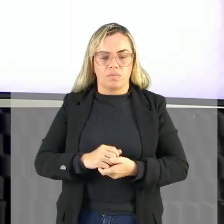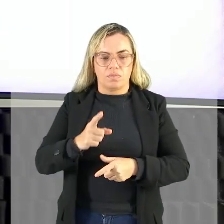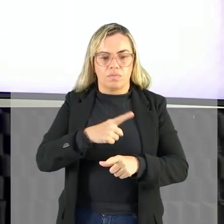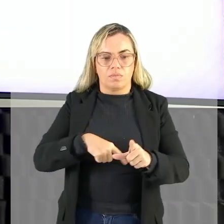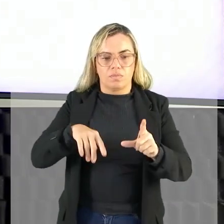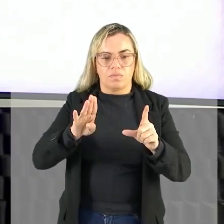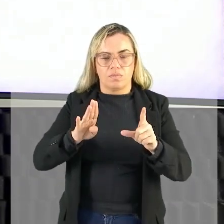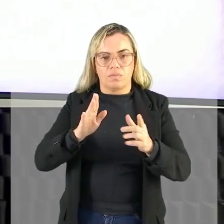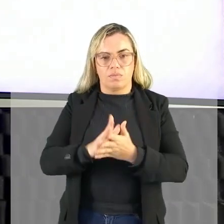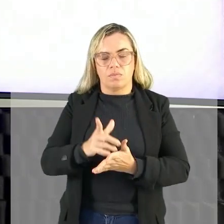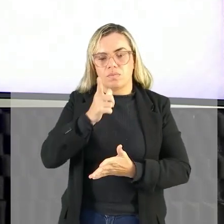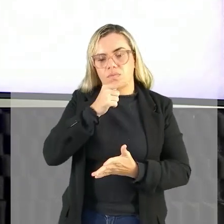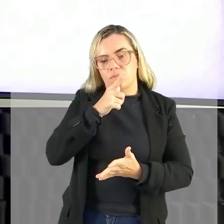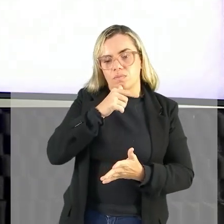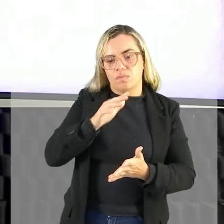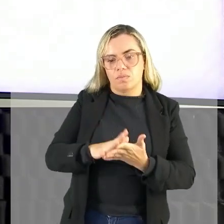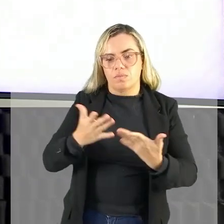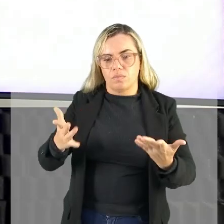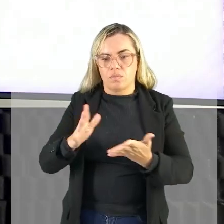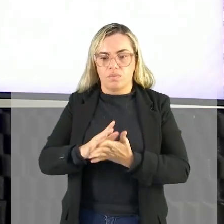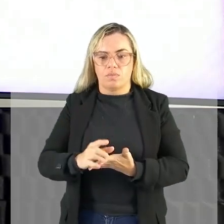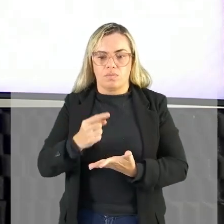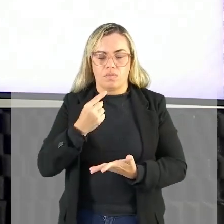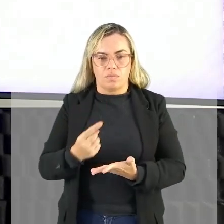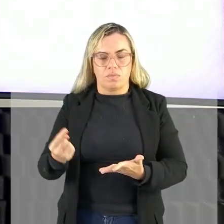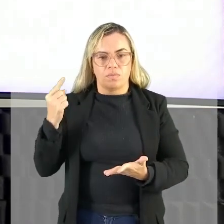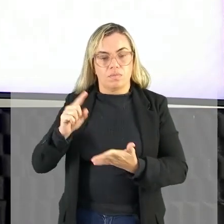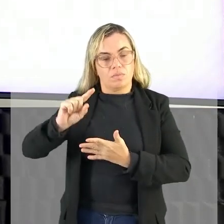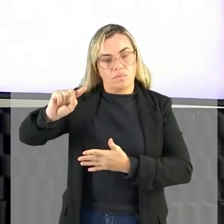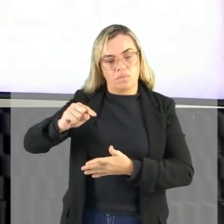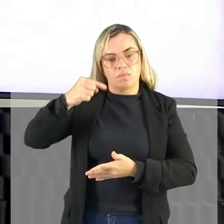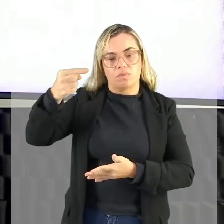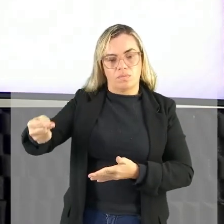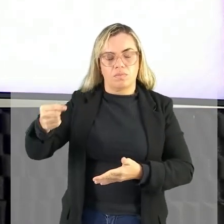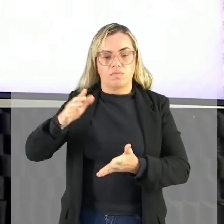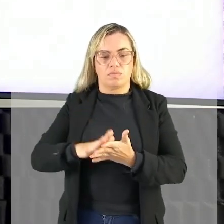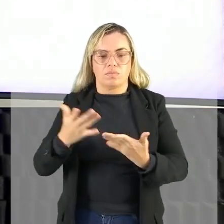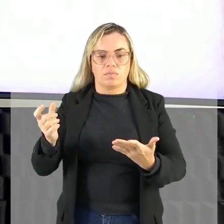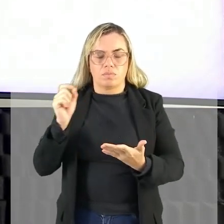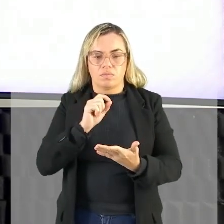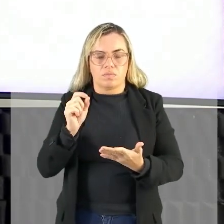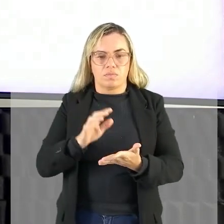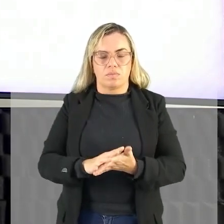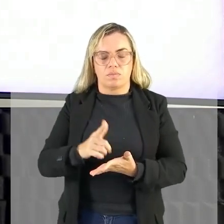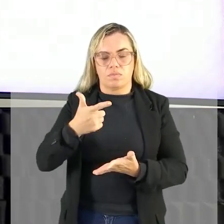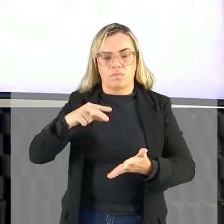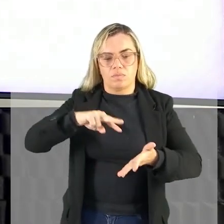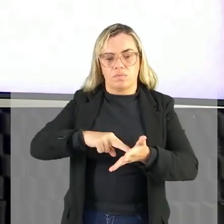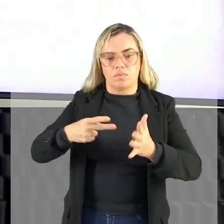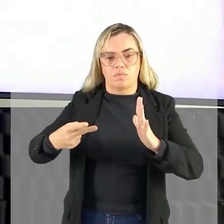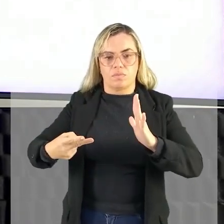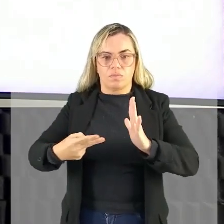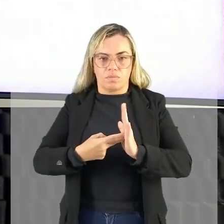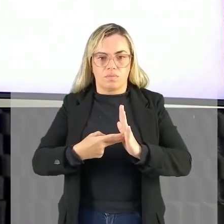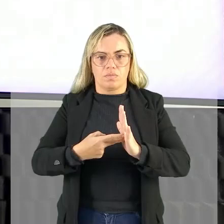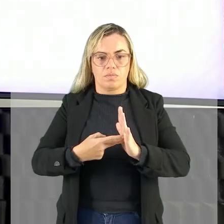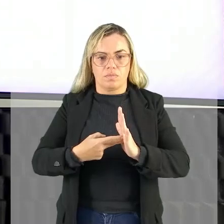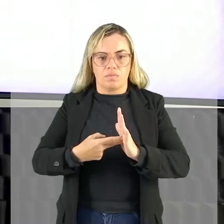De água, mesma situação, a água está lá depois, né? Então, não faz sentido. Tá.